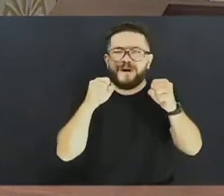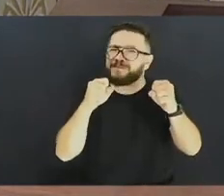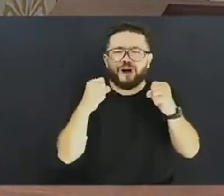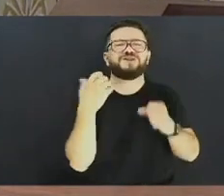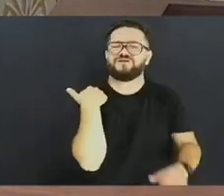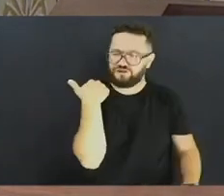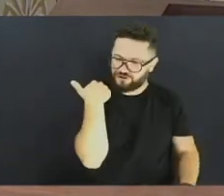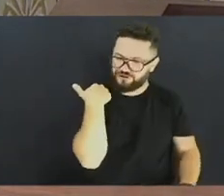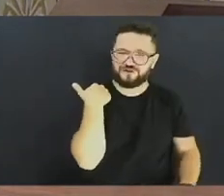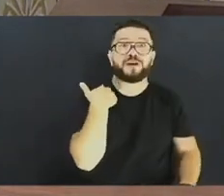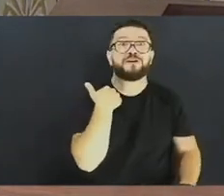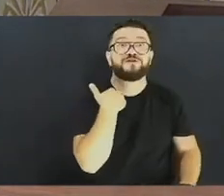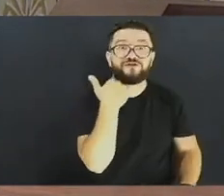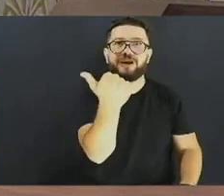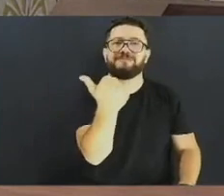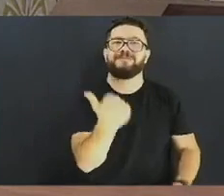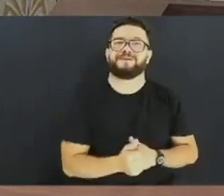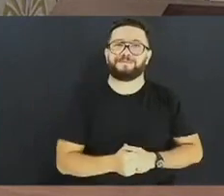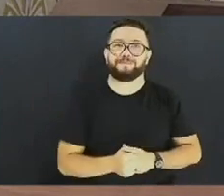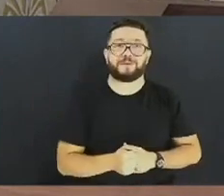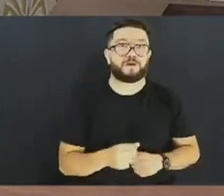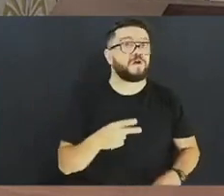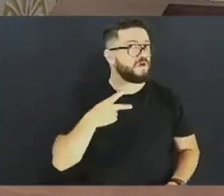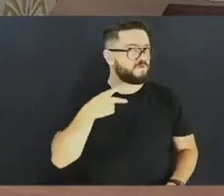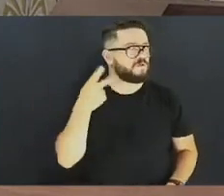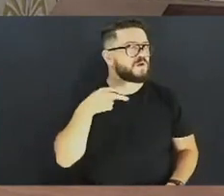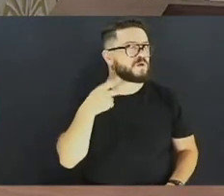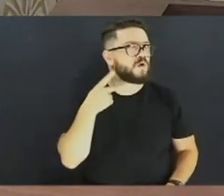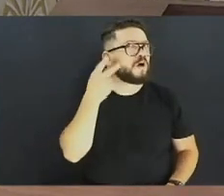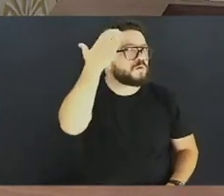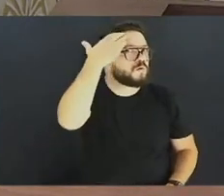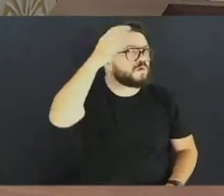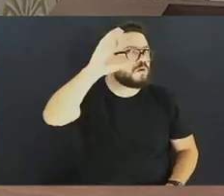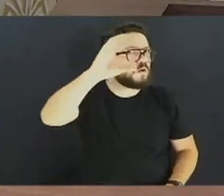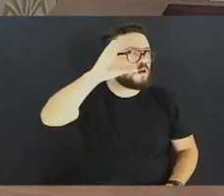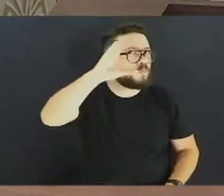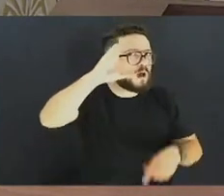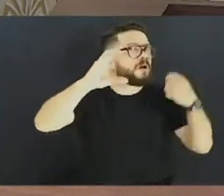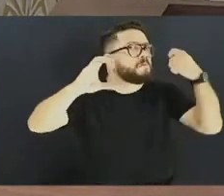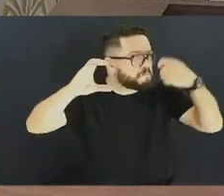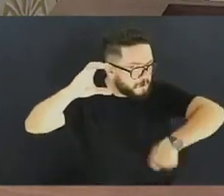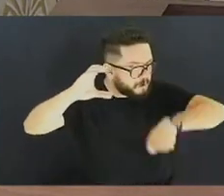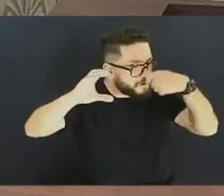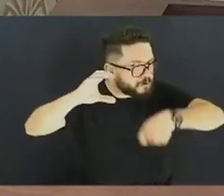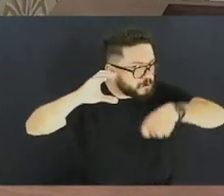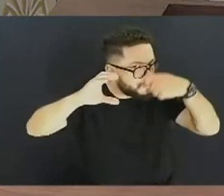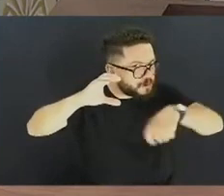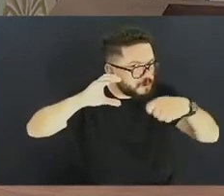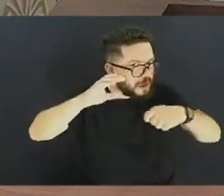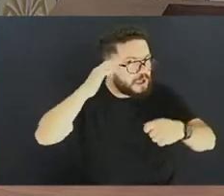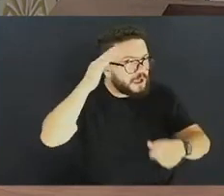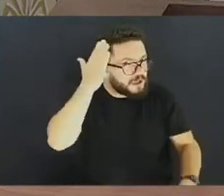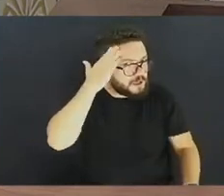que os vereadores de Curitiba dominem técnica biologicamente